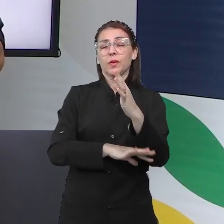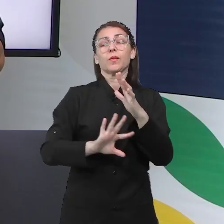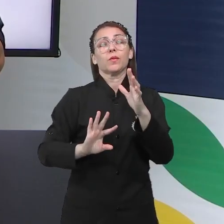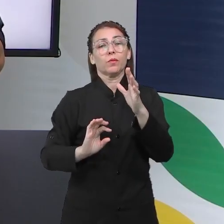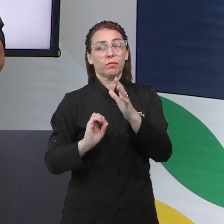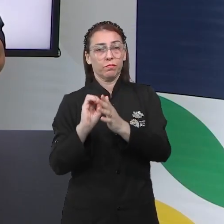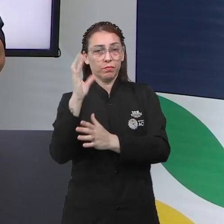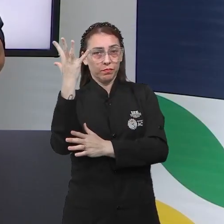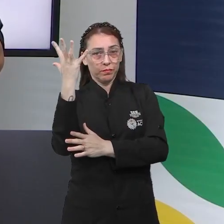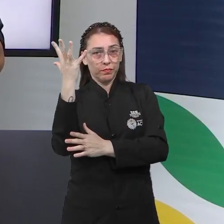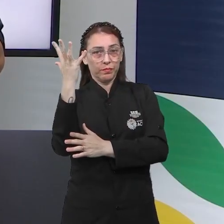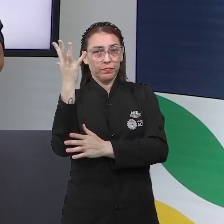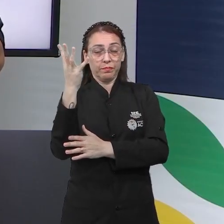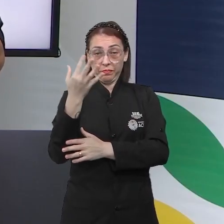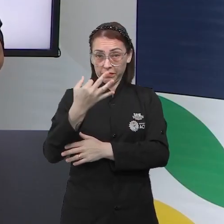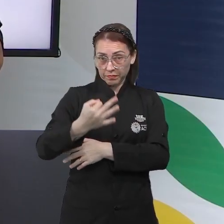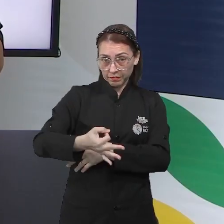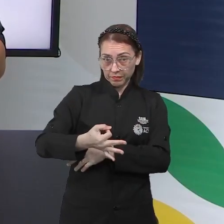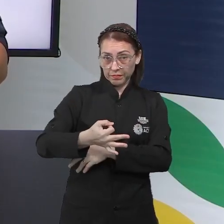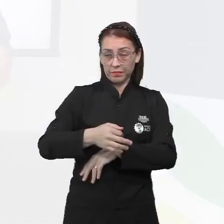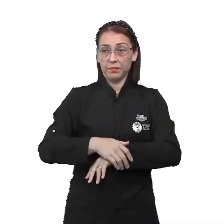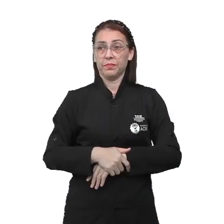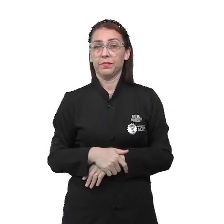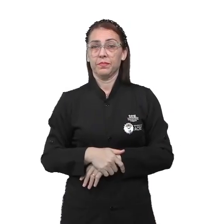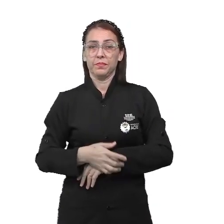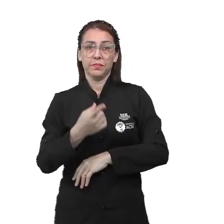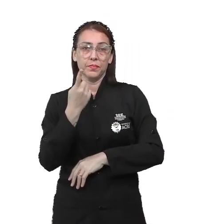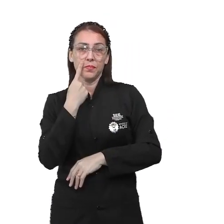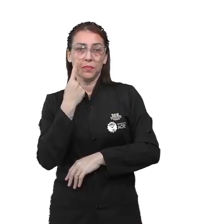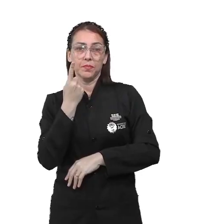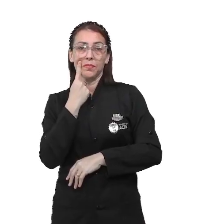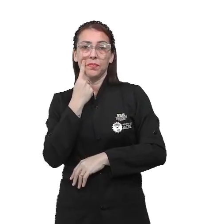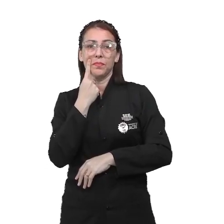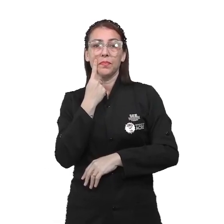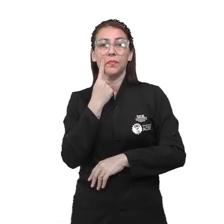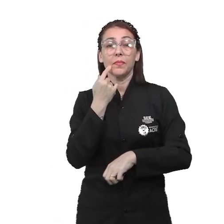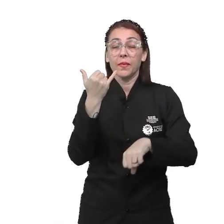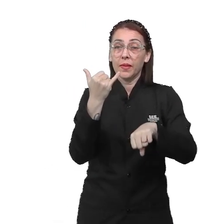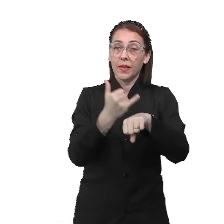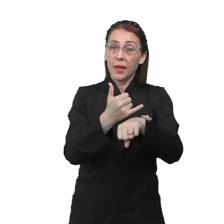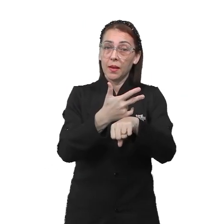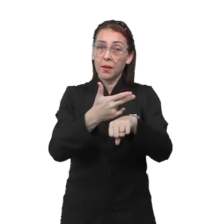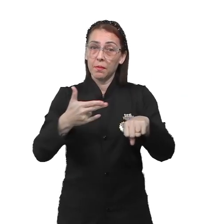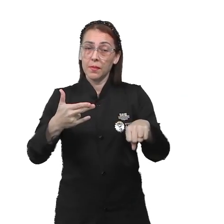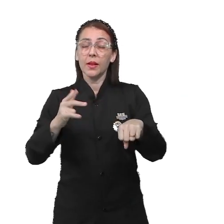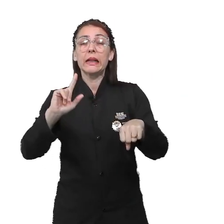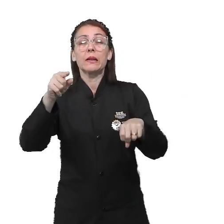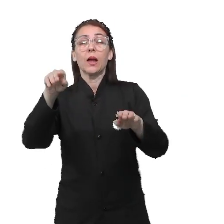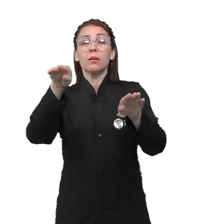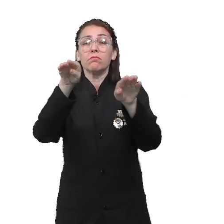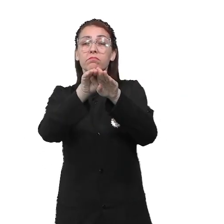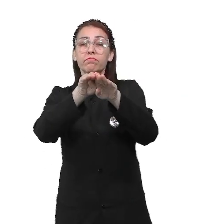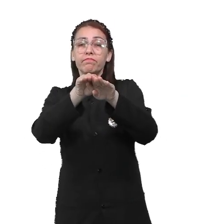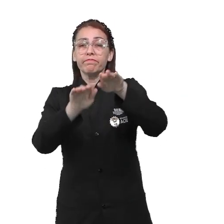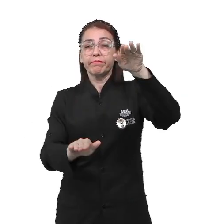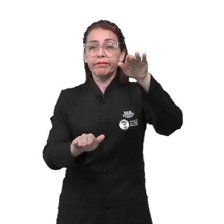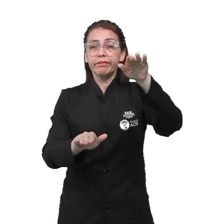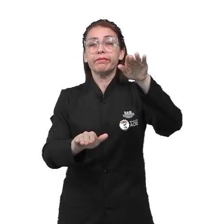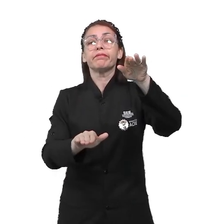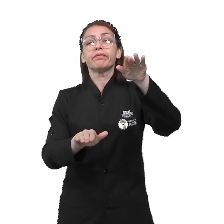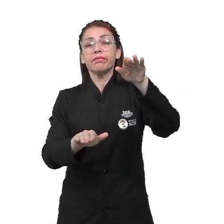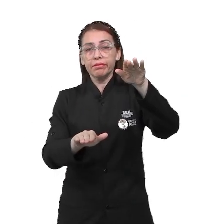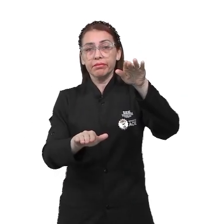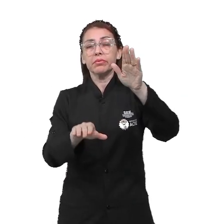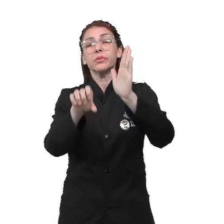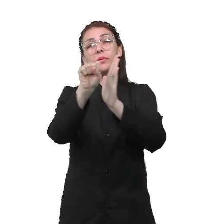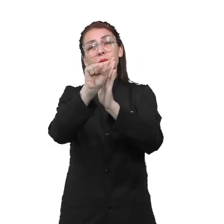surgindo. Tudo certo? Olha só. O próximo ciclo econômico explorado